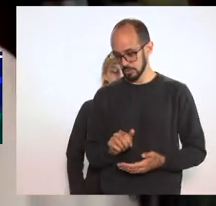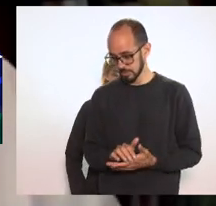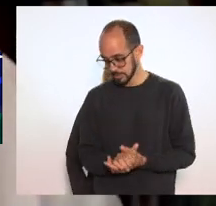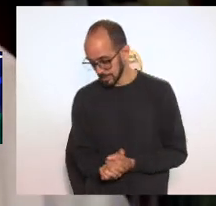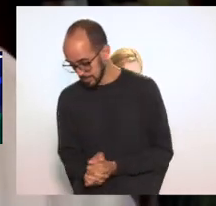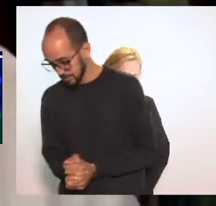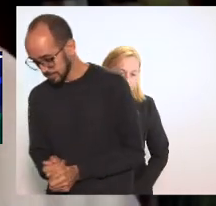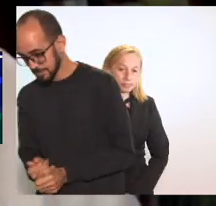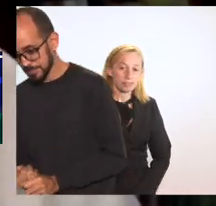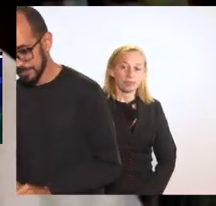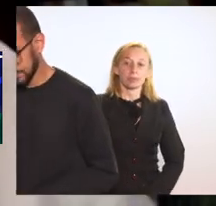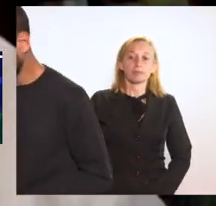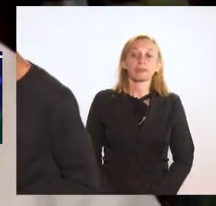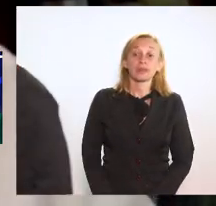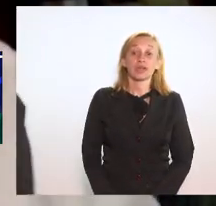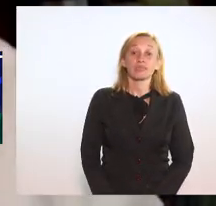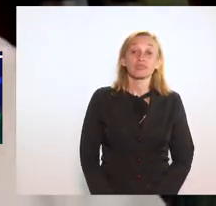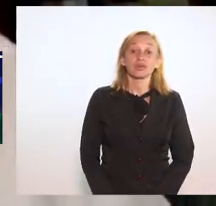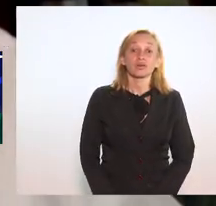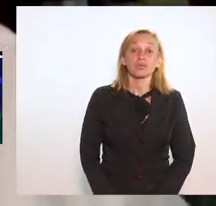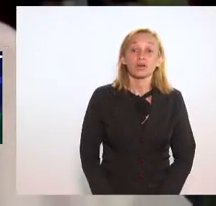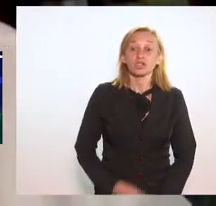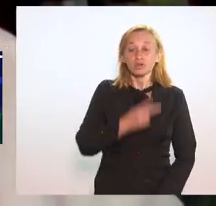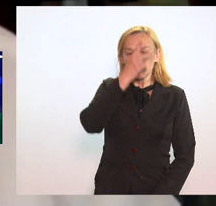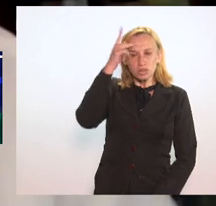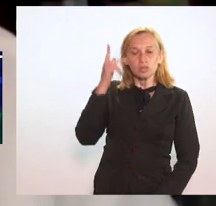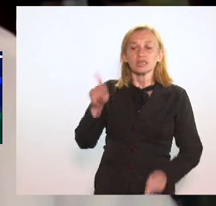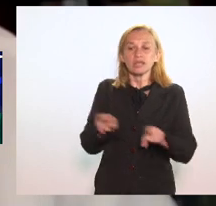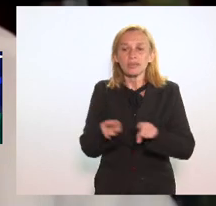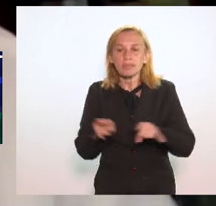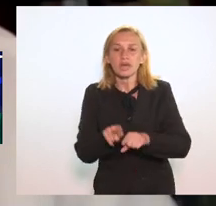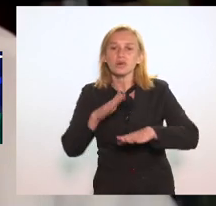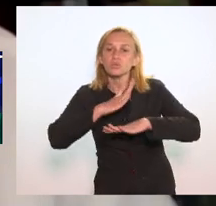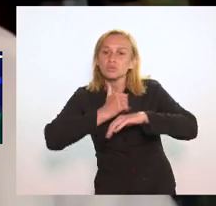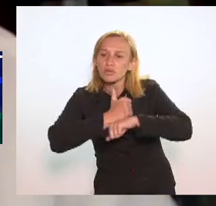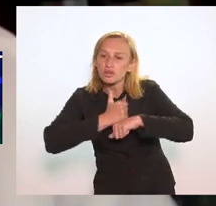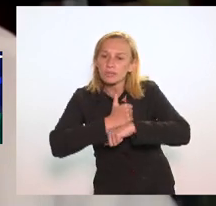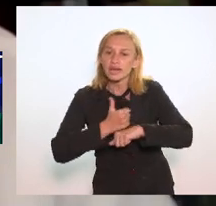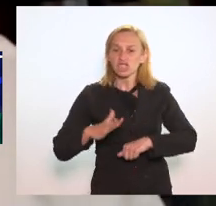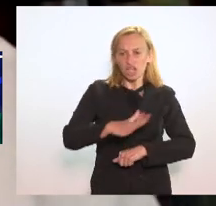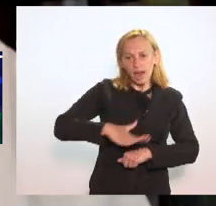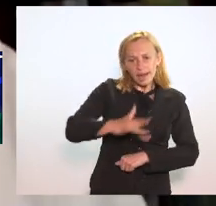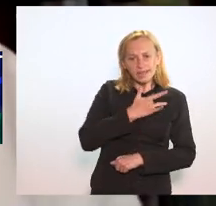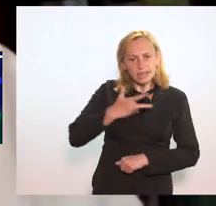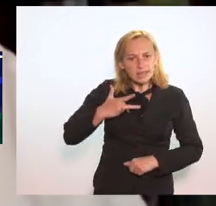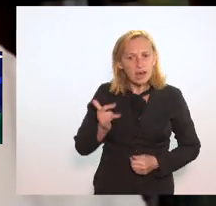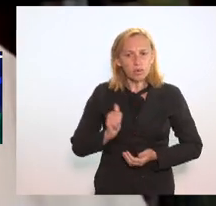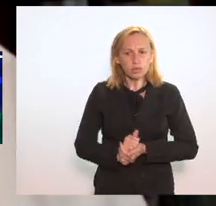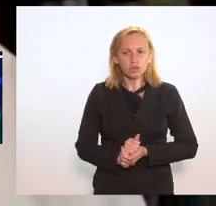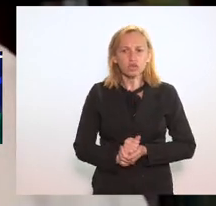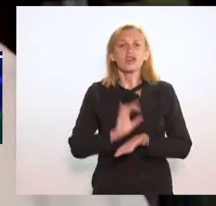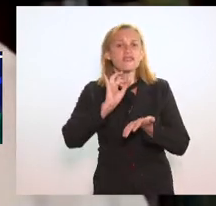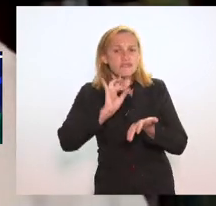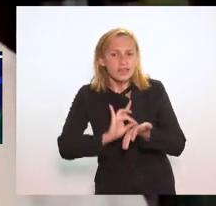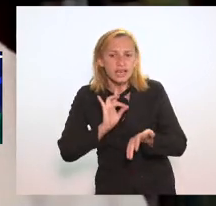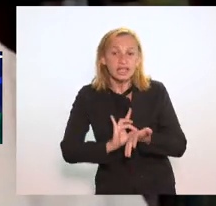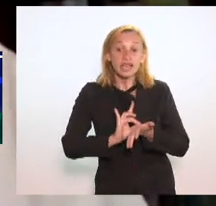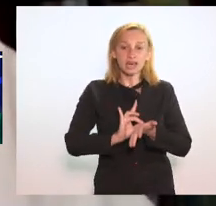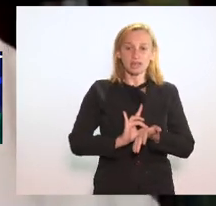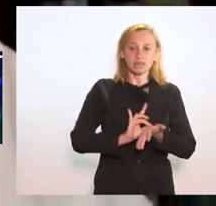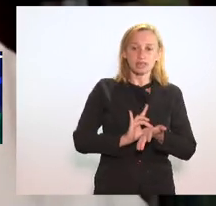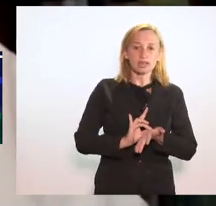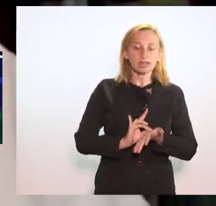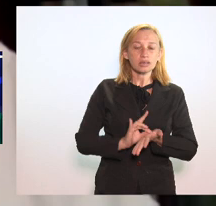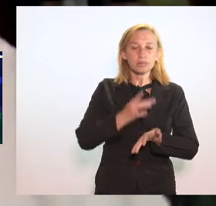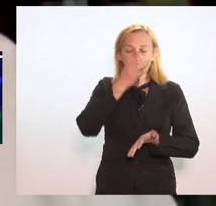os pacientes e também os profissionais das e são os nossos verdadeiros heróis